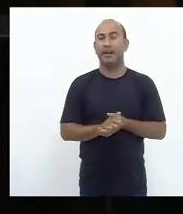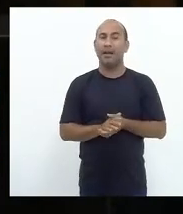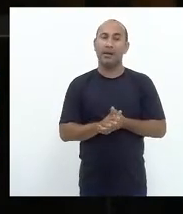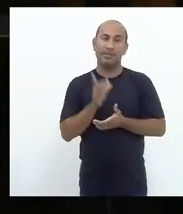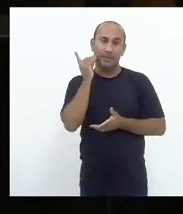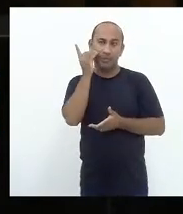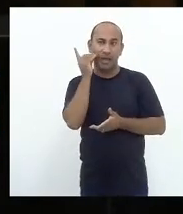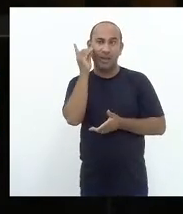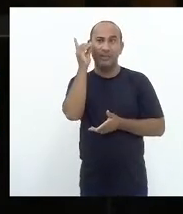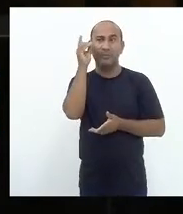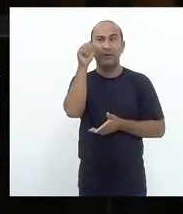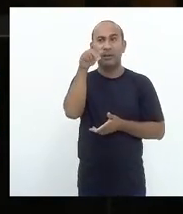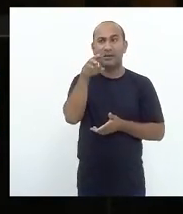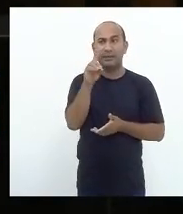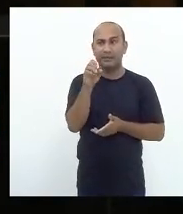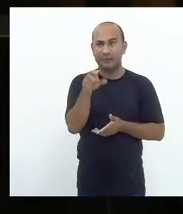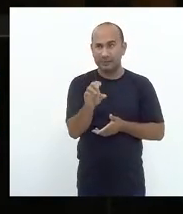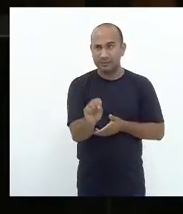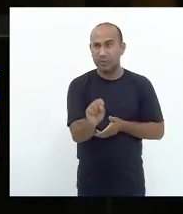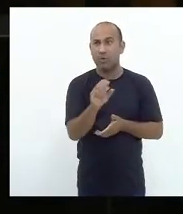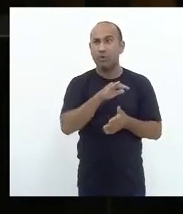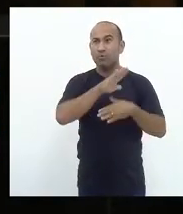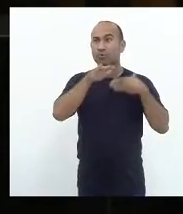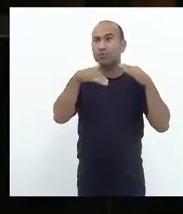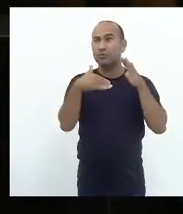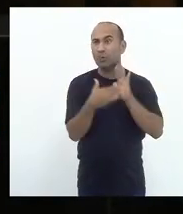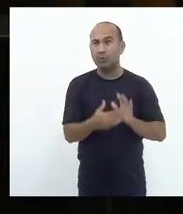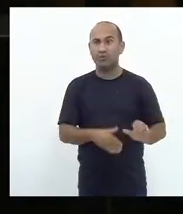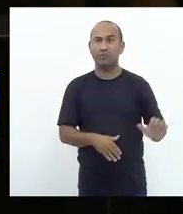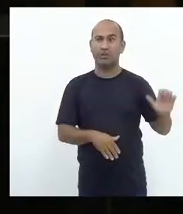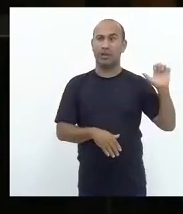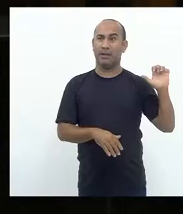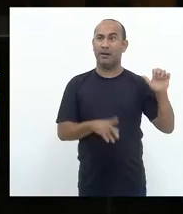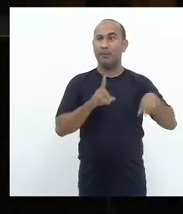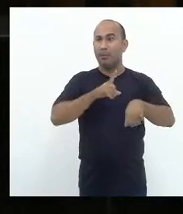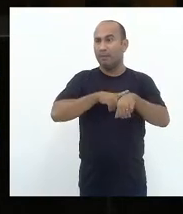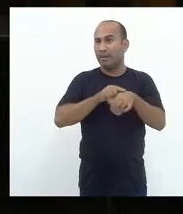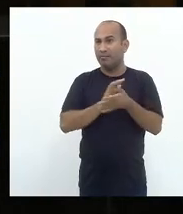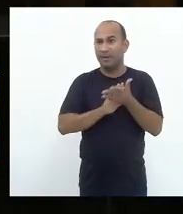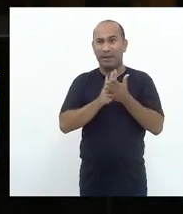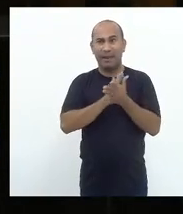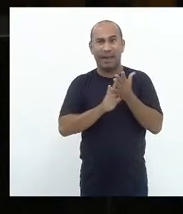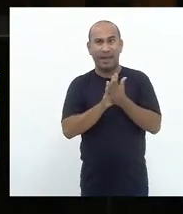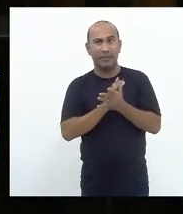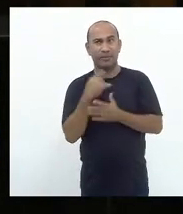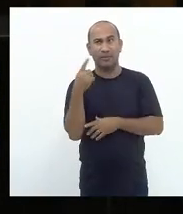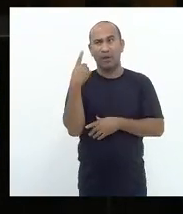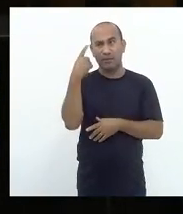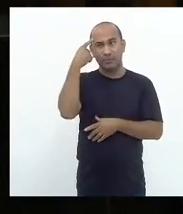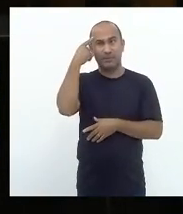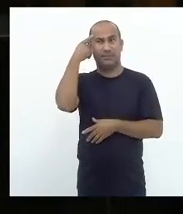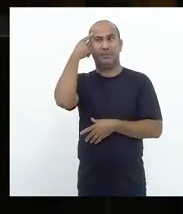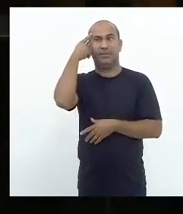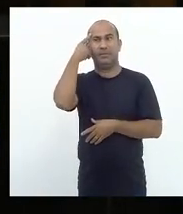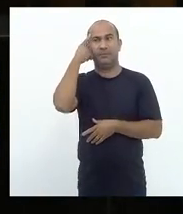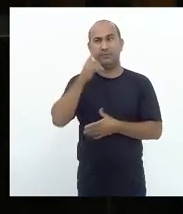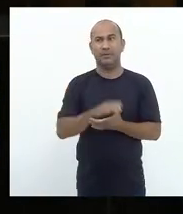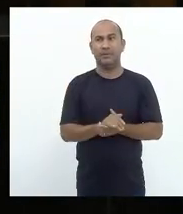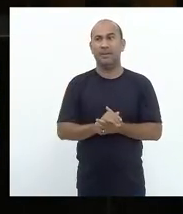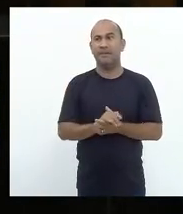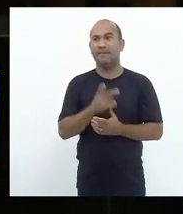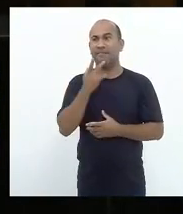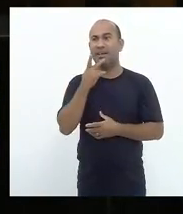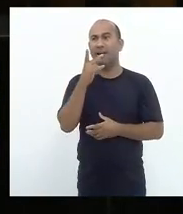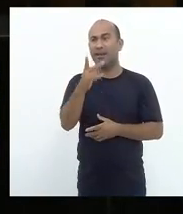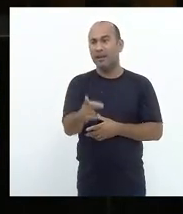Anderson, por sinal, todos de esquerda. E em momento nenhum, realmente, nós nos deparamos com as críticas